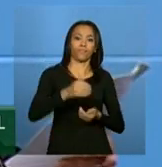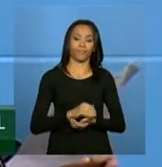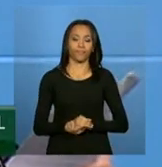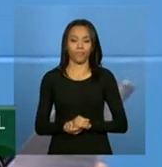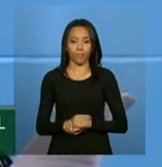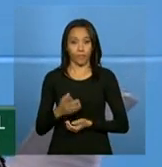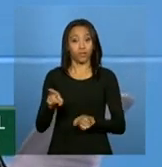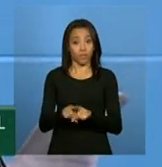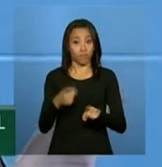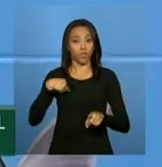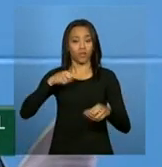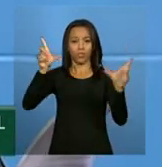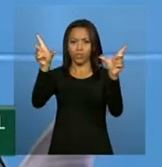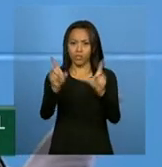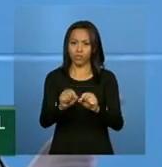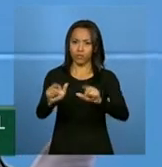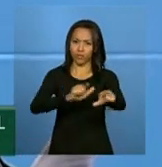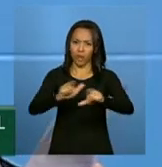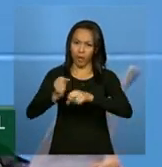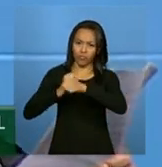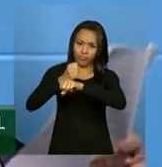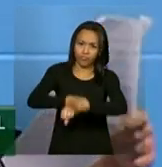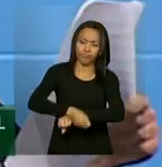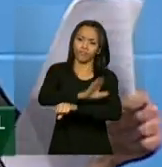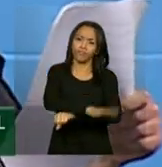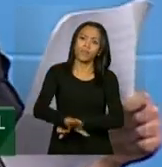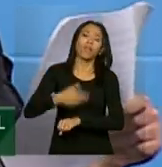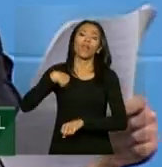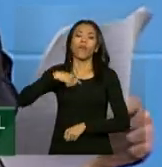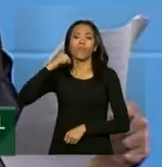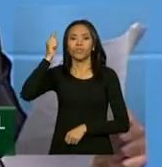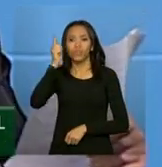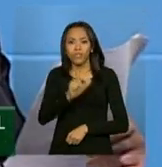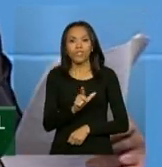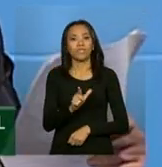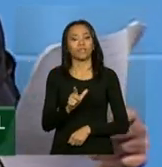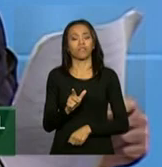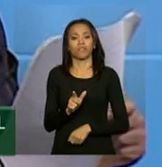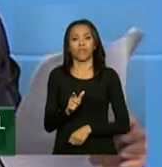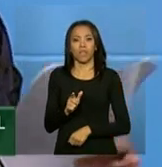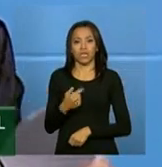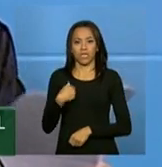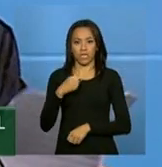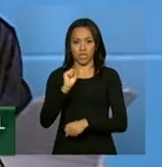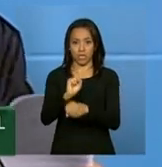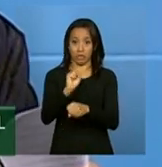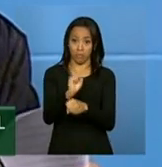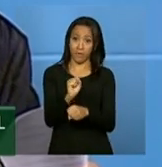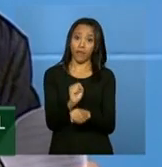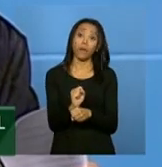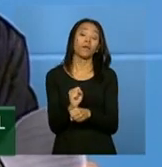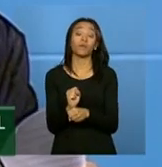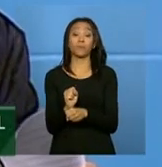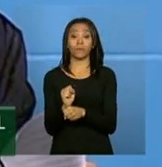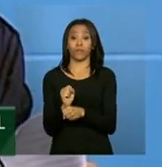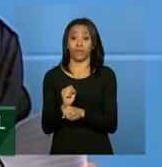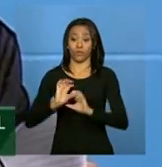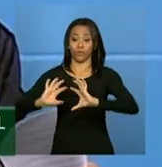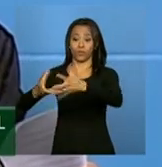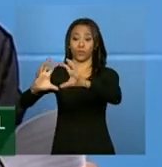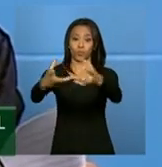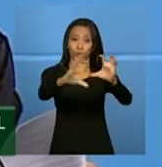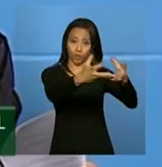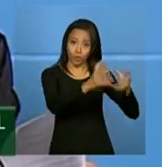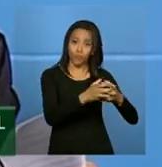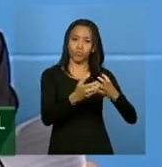que reduzimos o trabalho infantil, como eu disse, nós vamos chegando nesse núcleo mais duro. Eu espero que as mesas específicas que nós